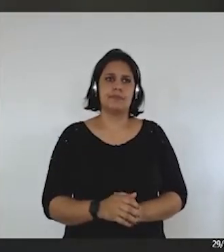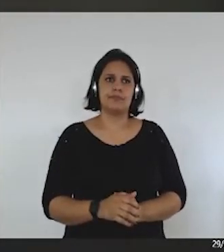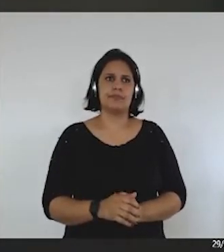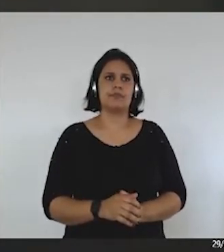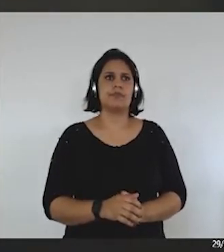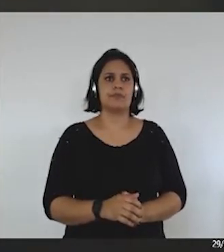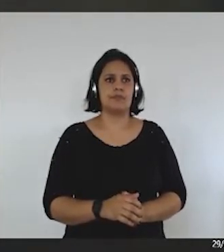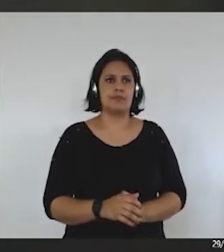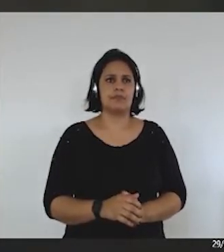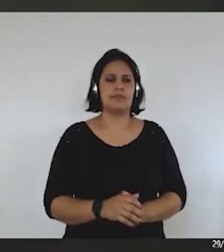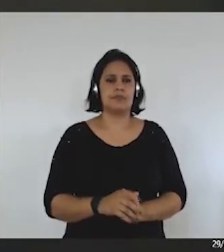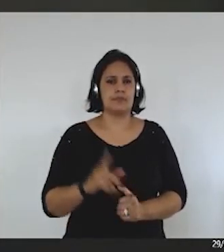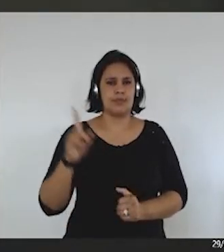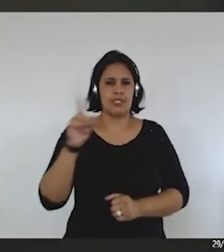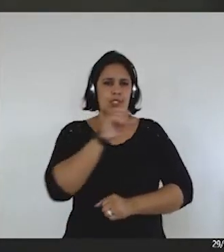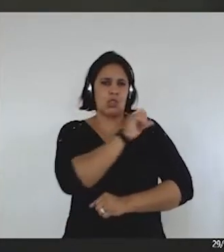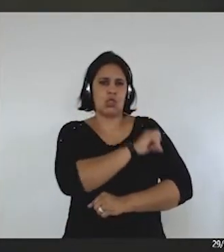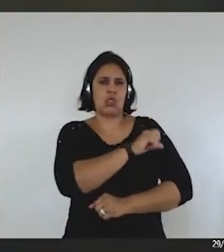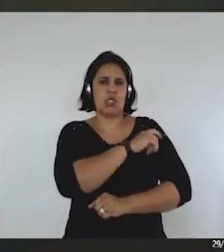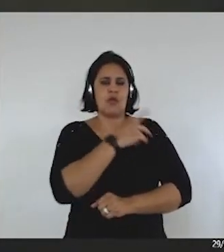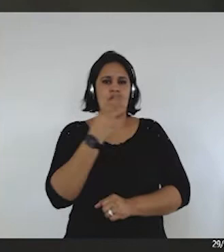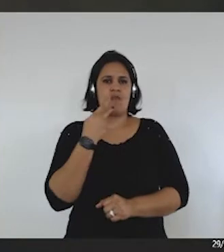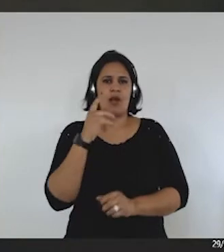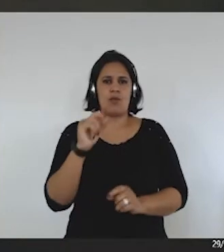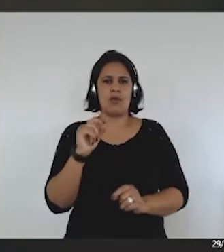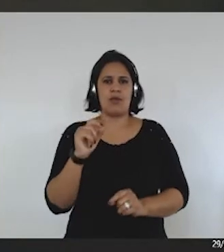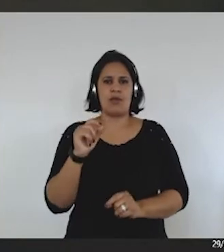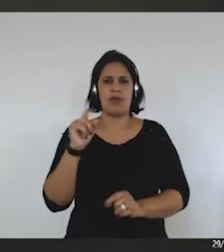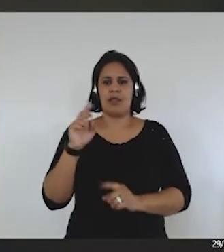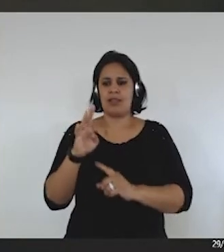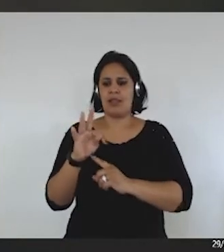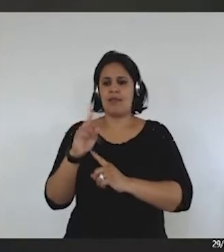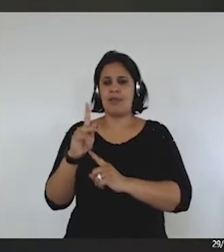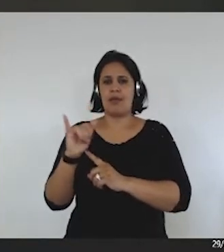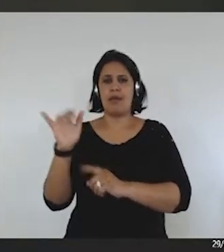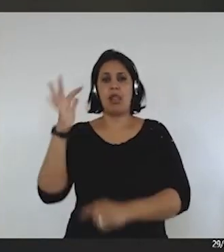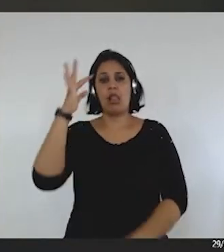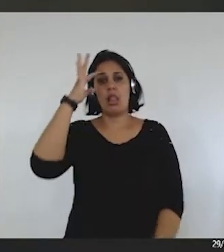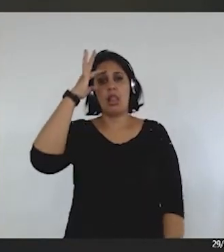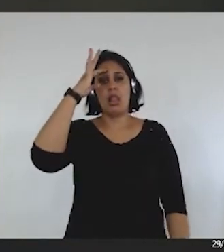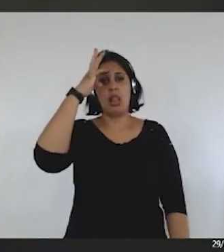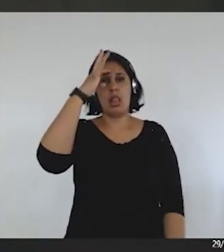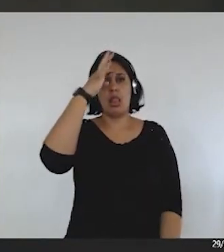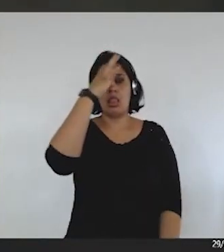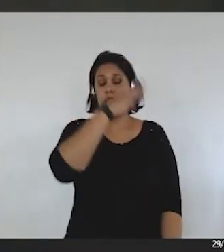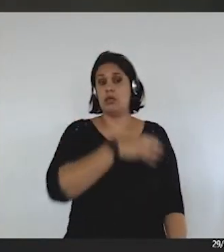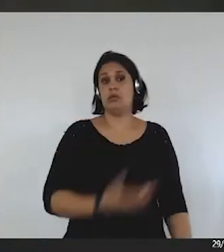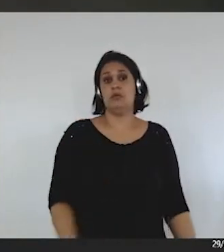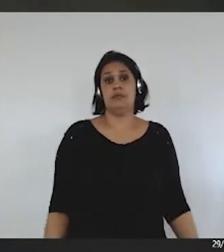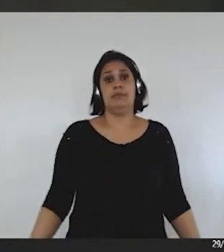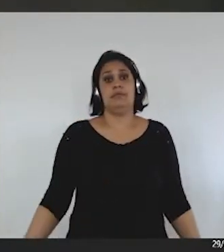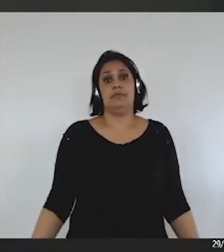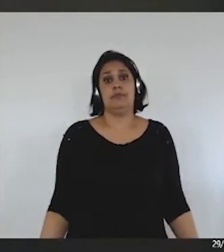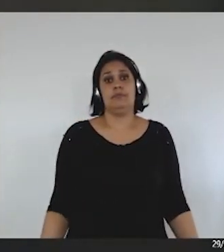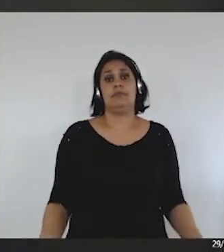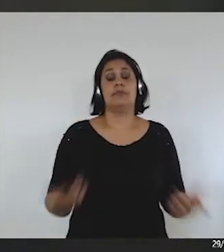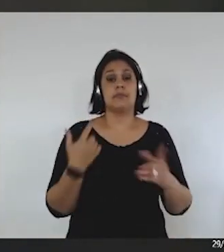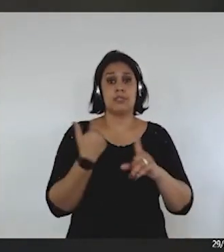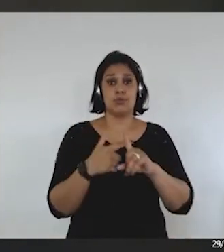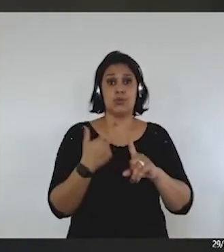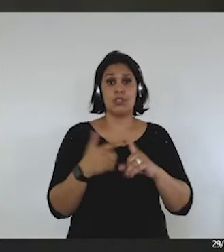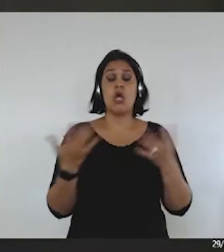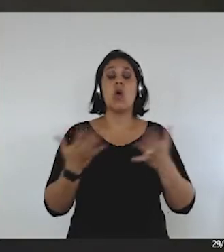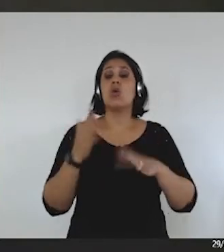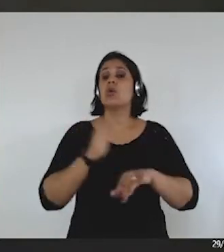gente diz no Rio, né, o TPI dormiu no ponto. Porque o mais importante hoje